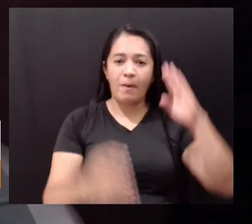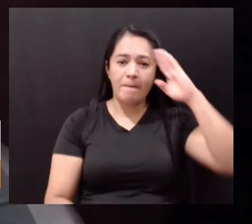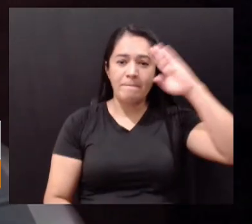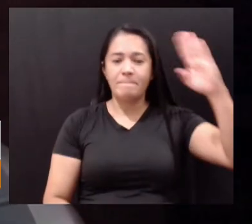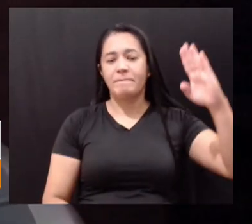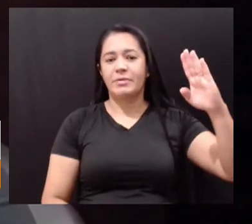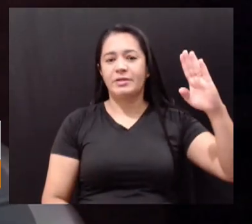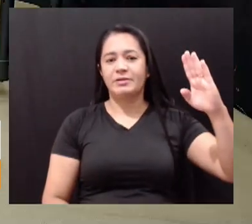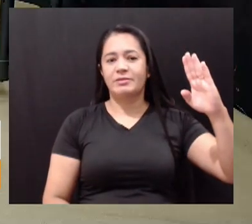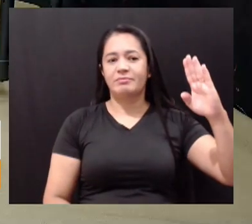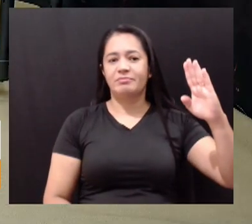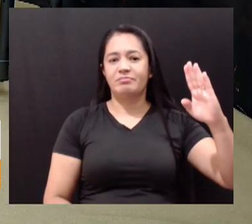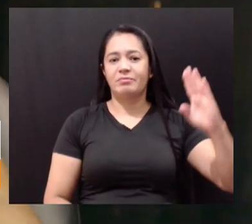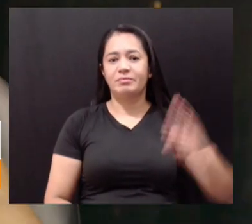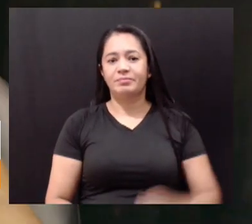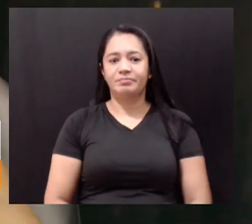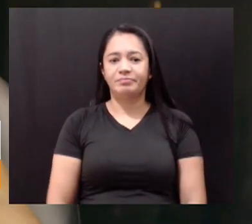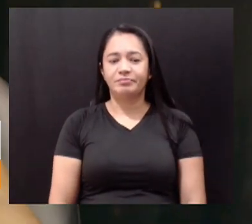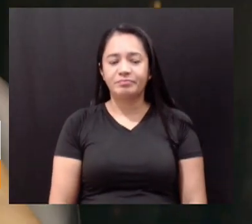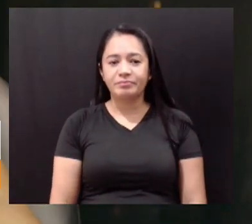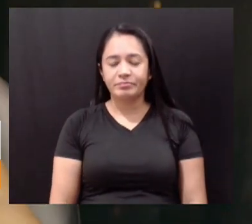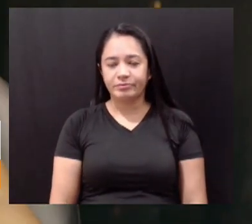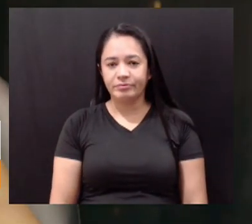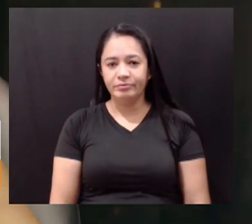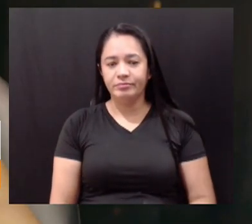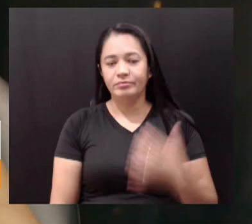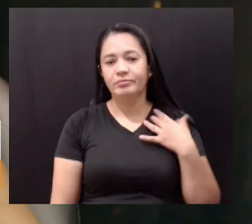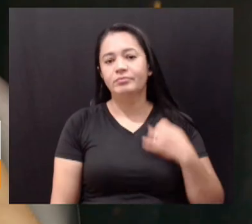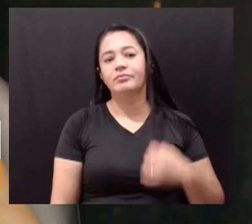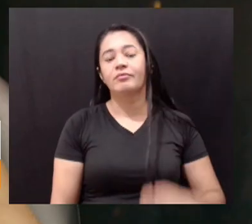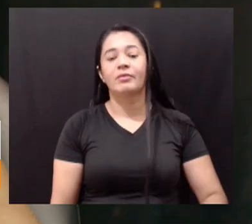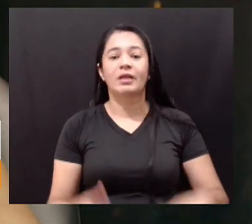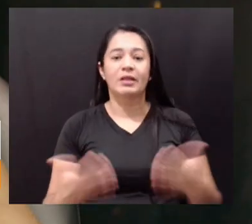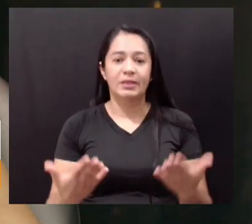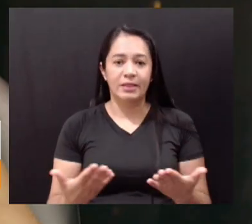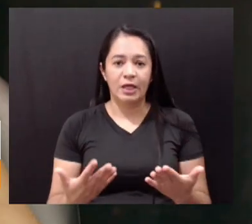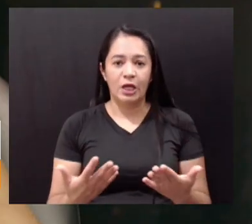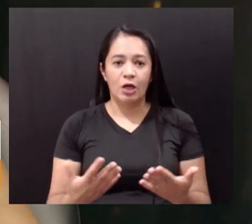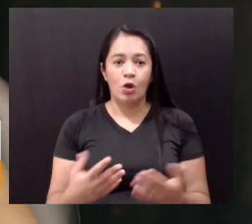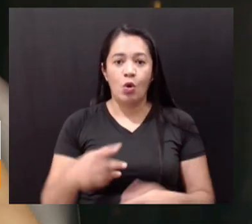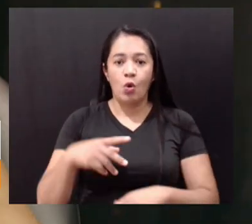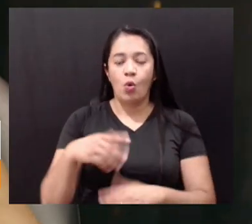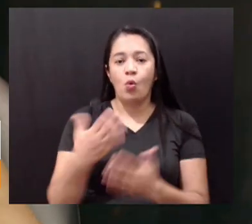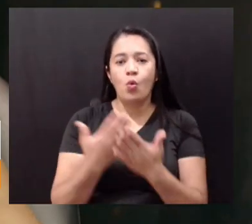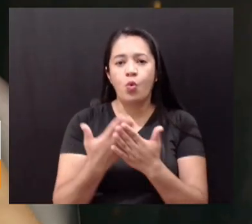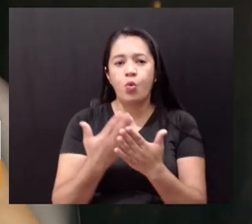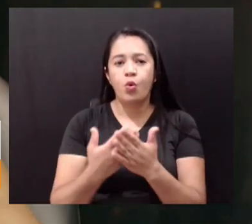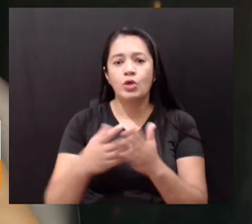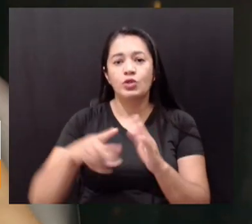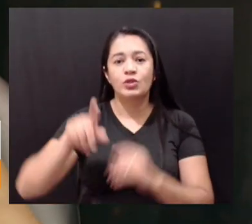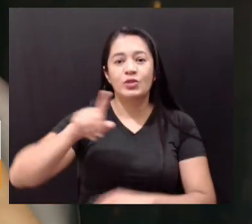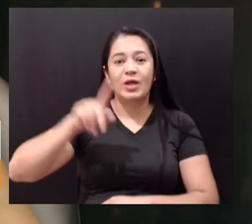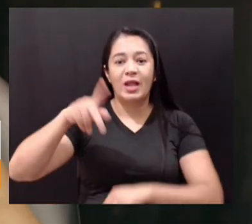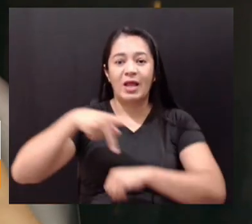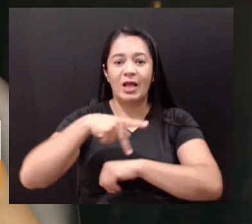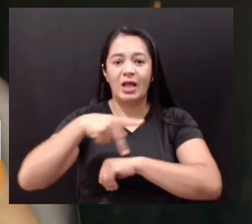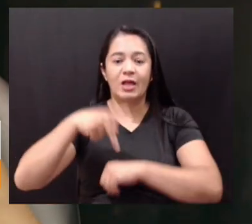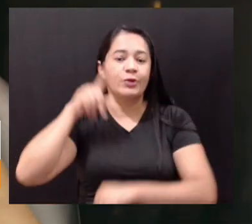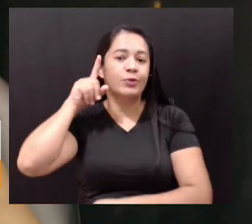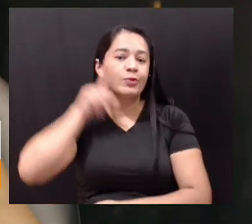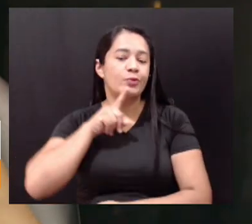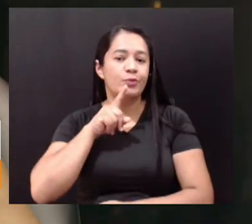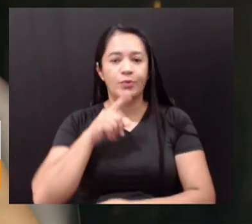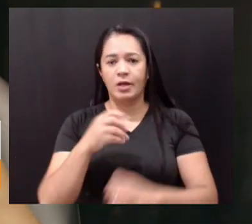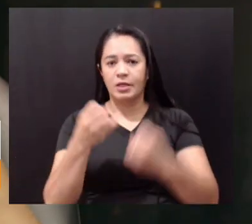conjunto. Muito bem. Olha só, um estudo norte-americano da Universidade da Califórnia afirma que impedir